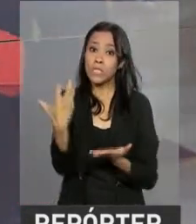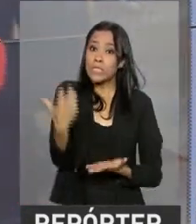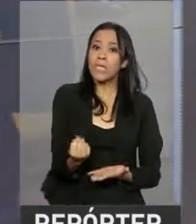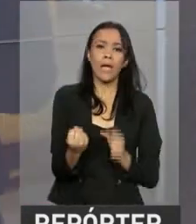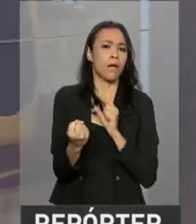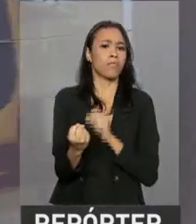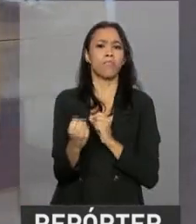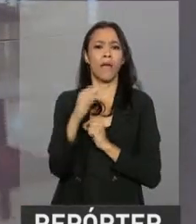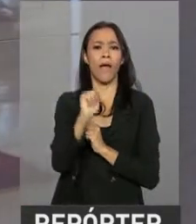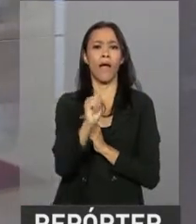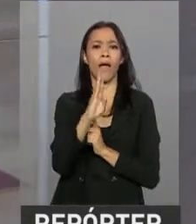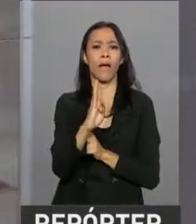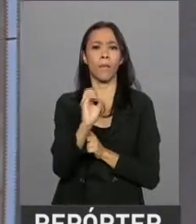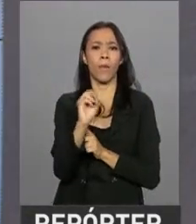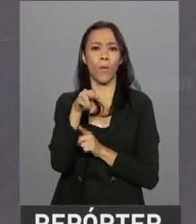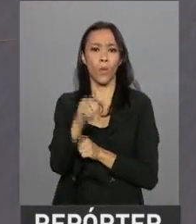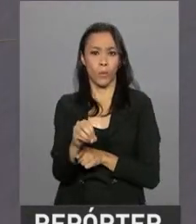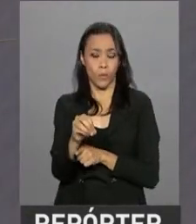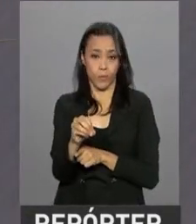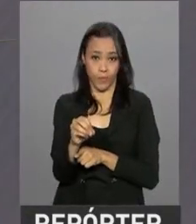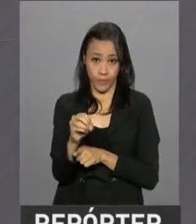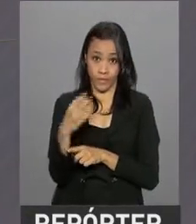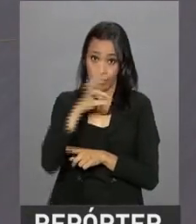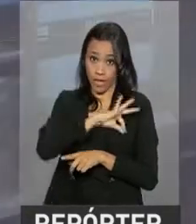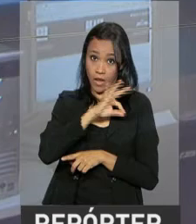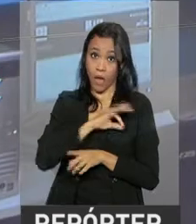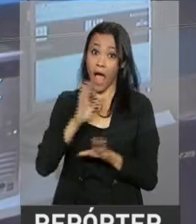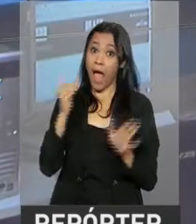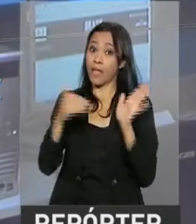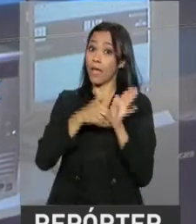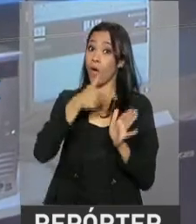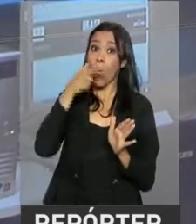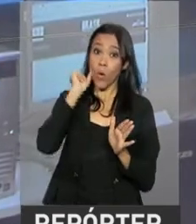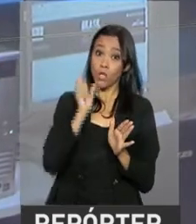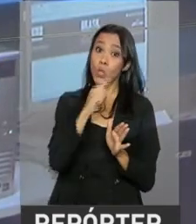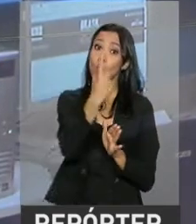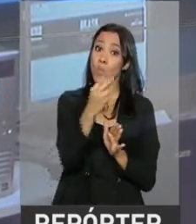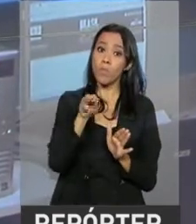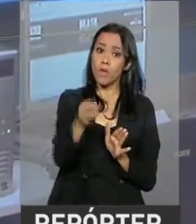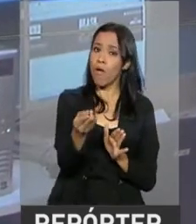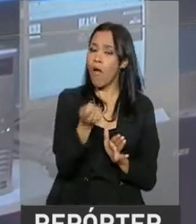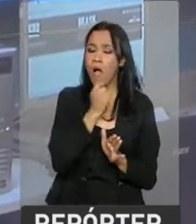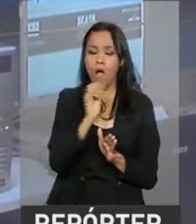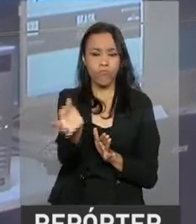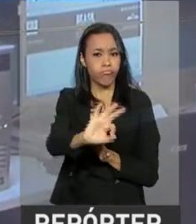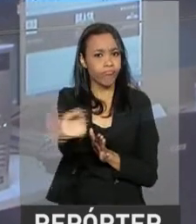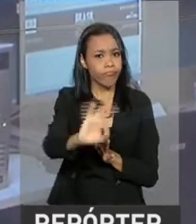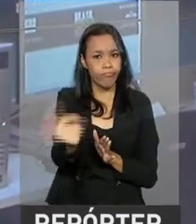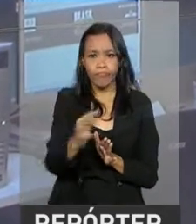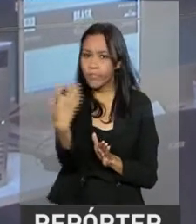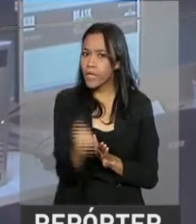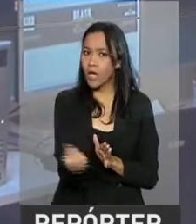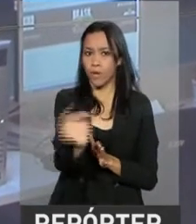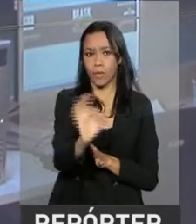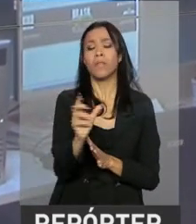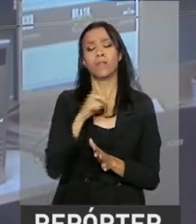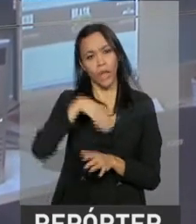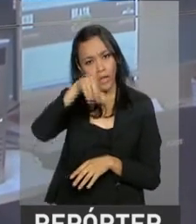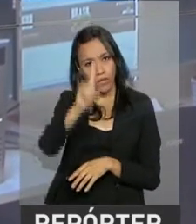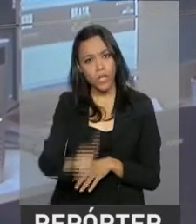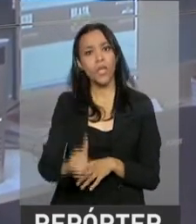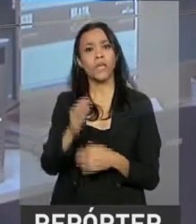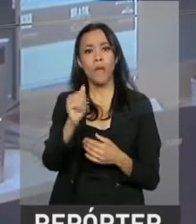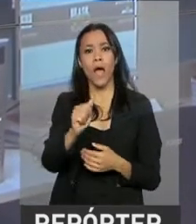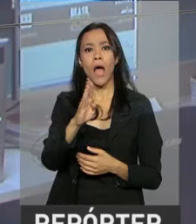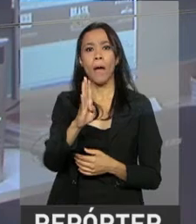sacar o abono salarial até ontem um milhão de trabalhadores com direito ao benefício ainda não haviam feito os aqui tem direito